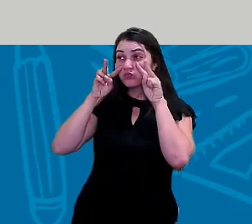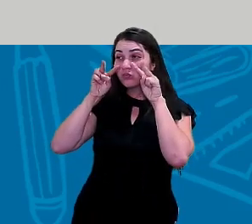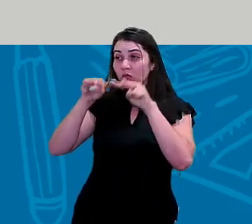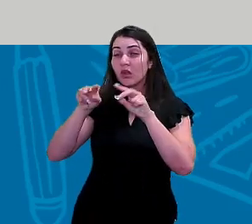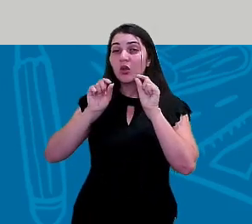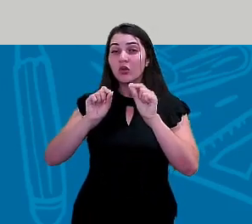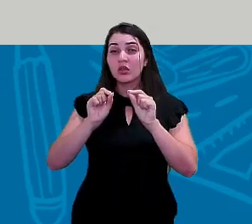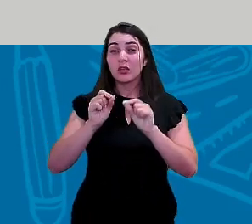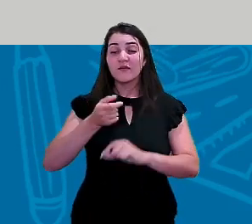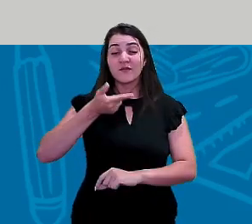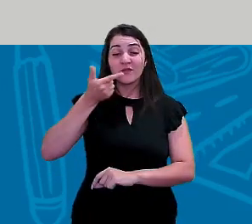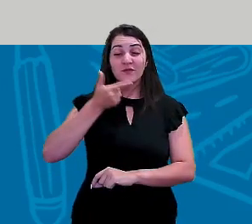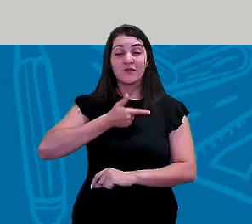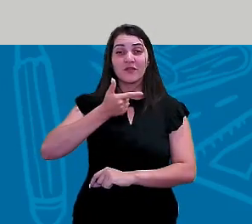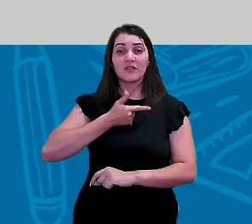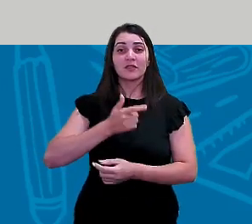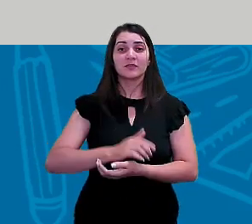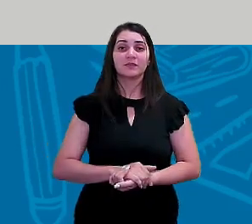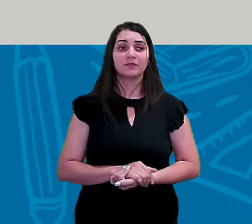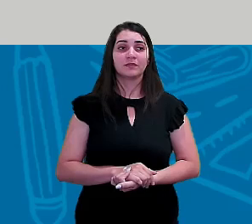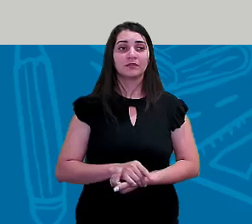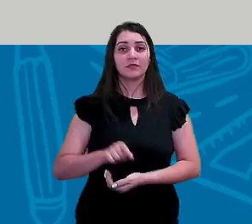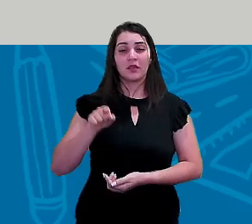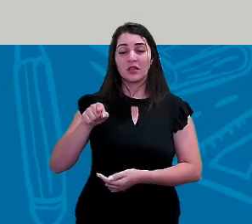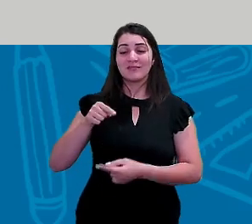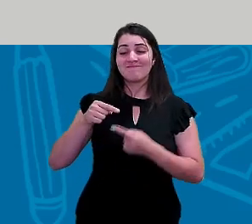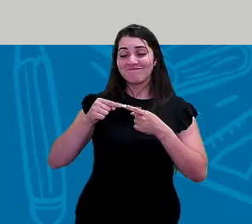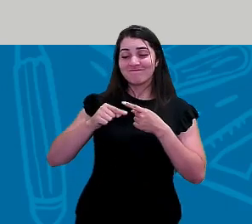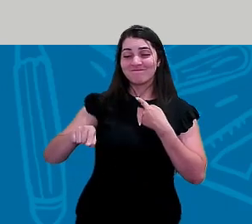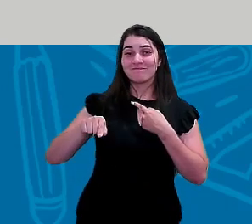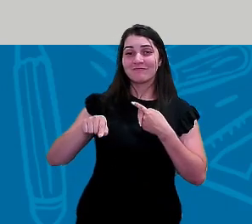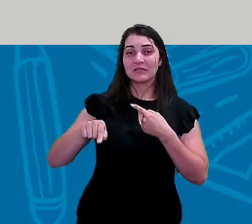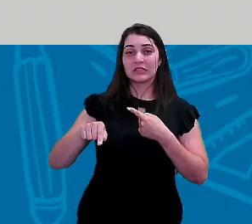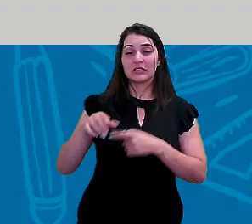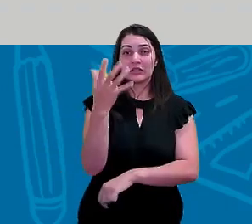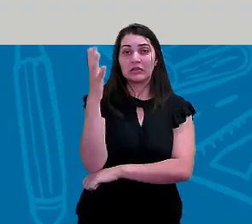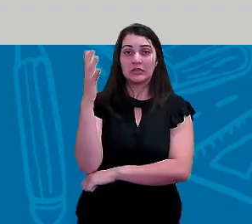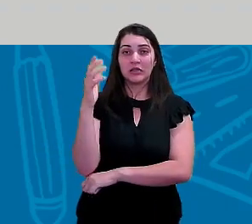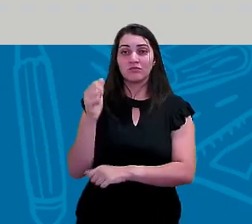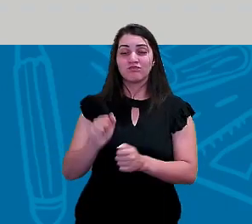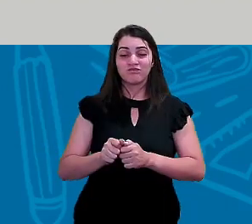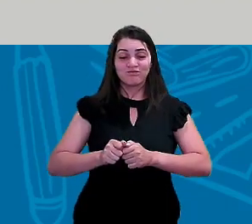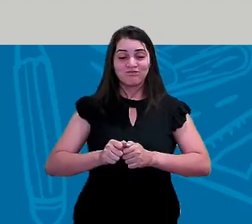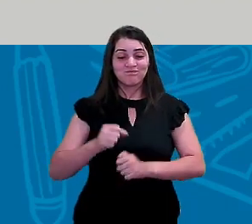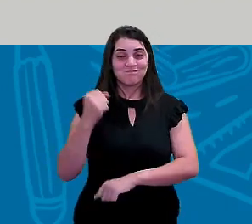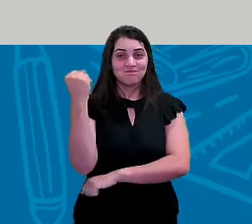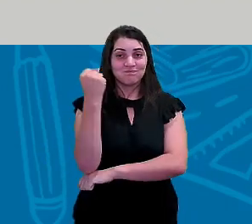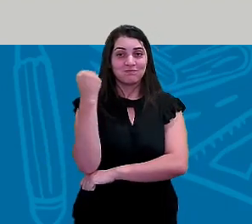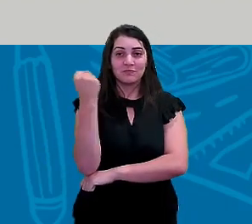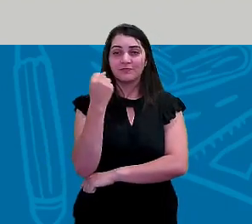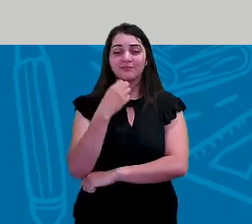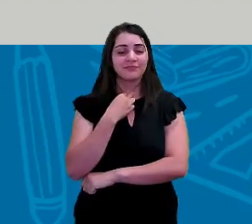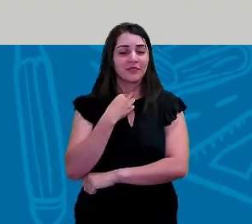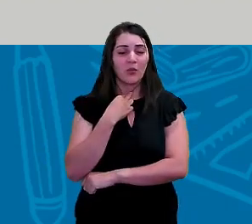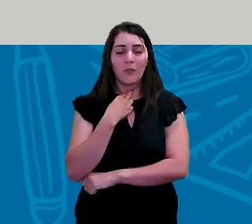o lixão, que é muito feia. Isso é um crime ambiental enorme. Isso não pode acontecer.